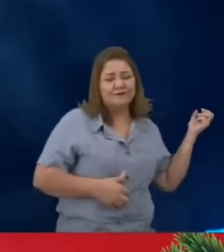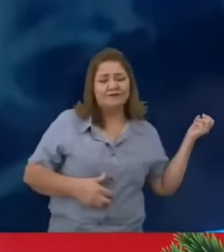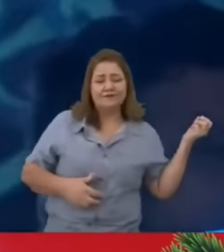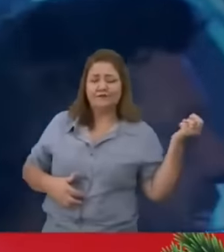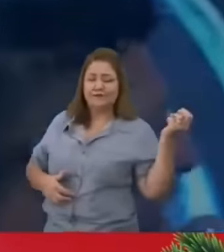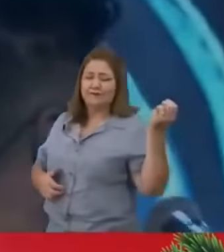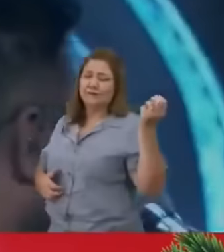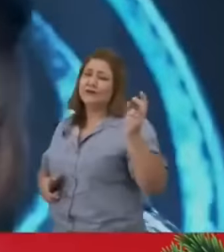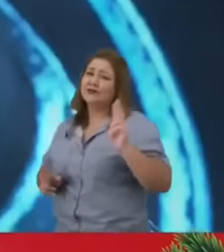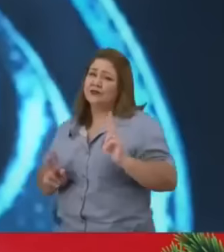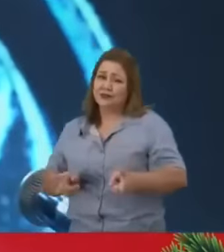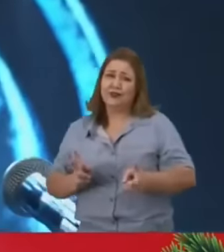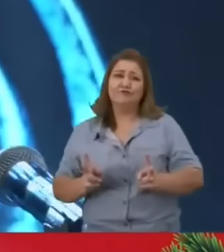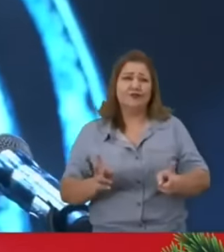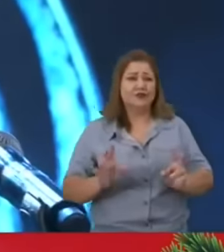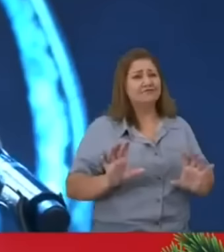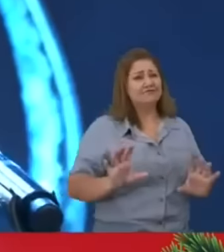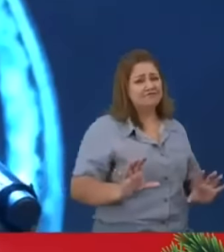Sempre assim,